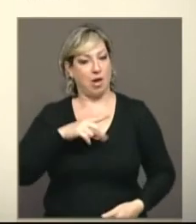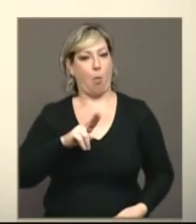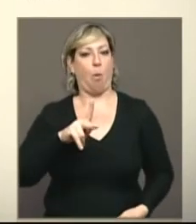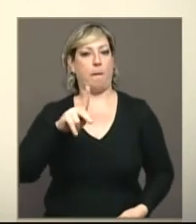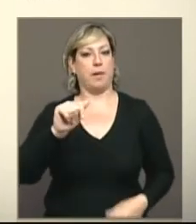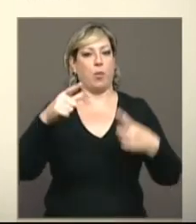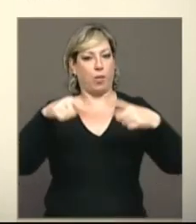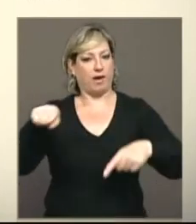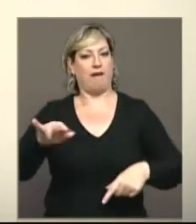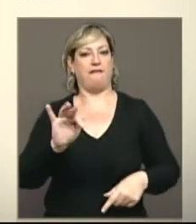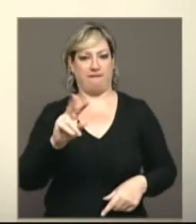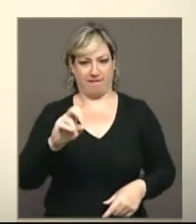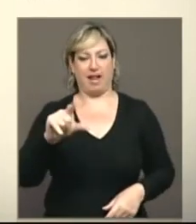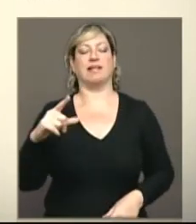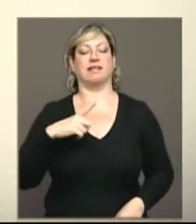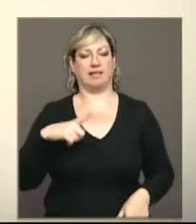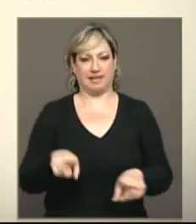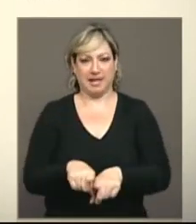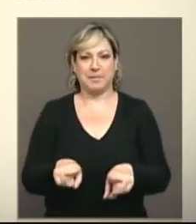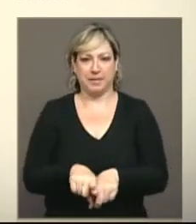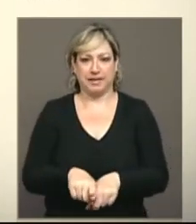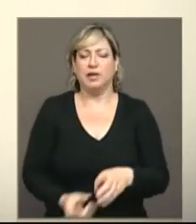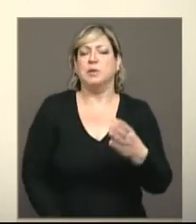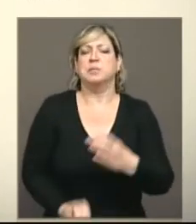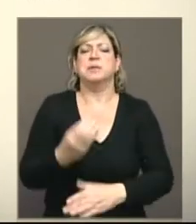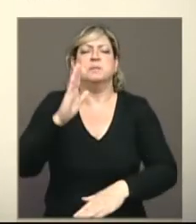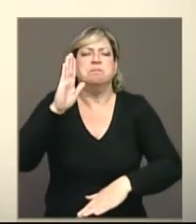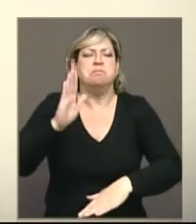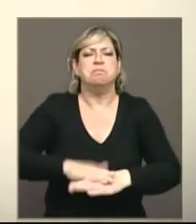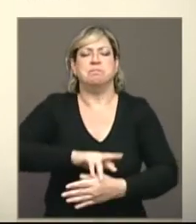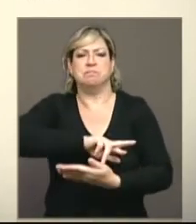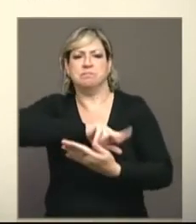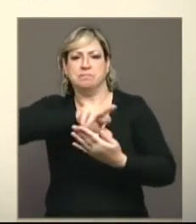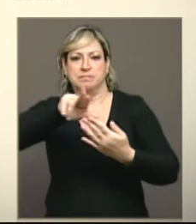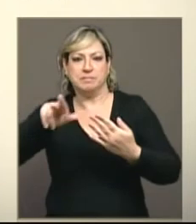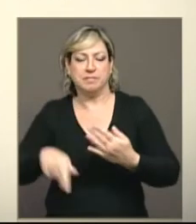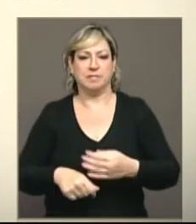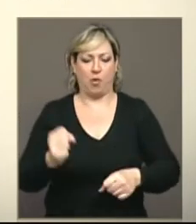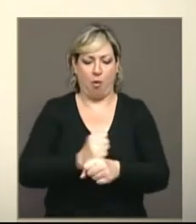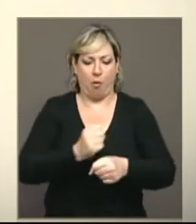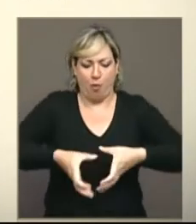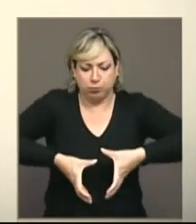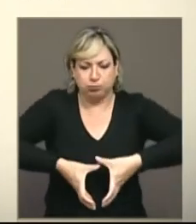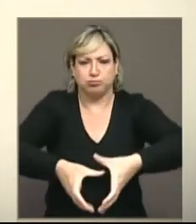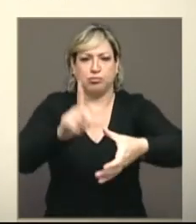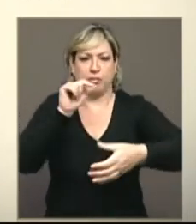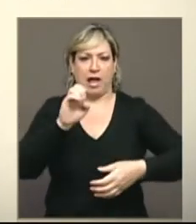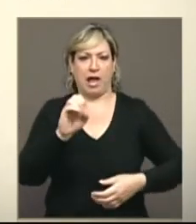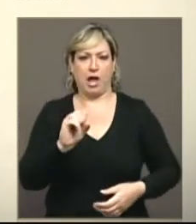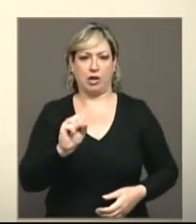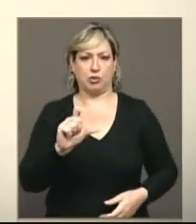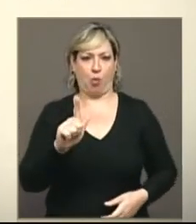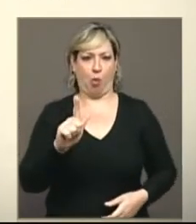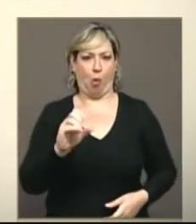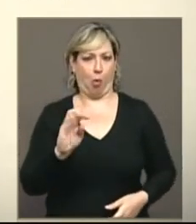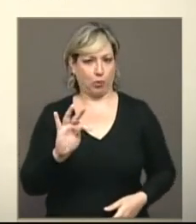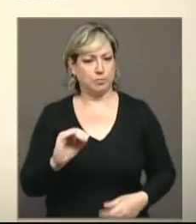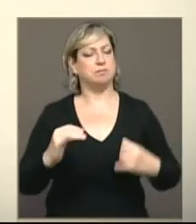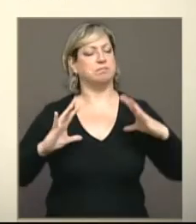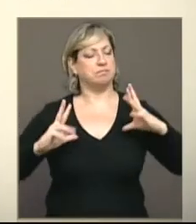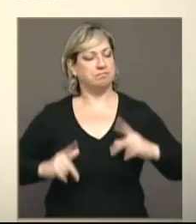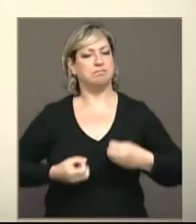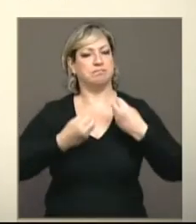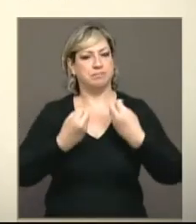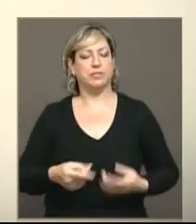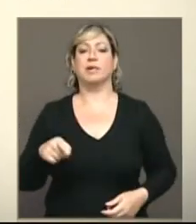perto da população instalamos milhares de metros de rede de esgoto o PAC está mudando a vida no Complexo